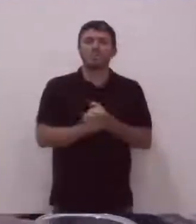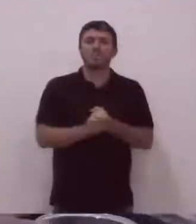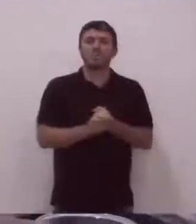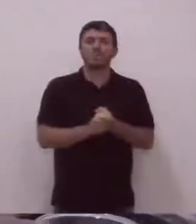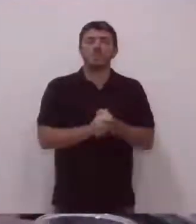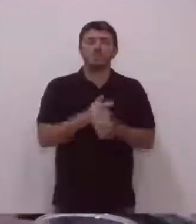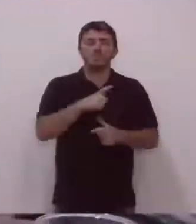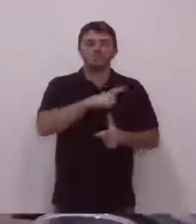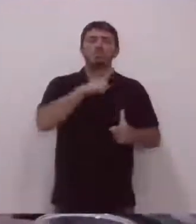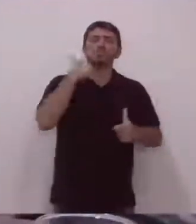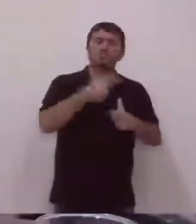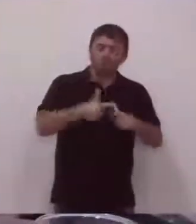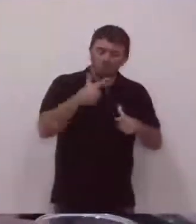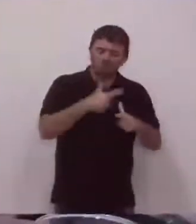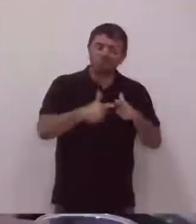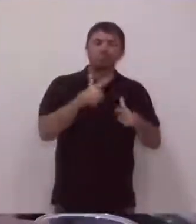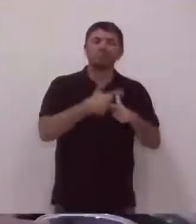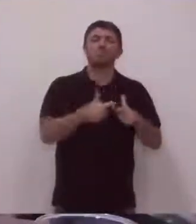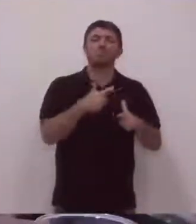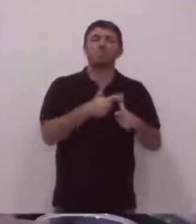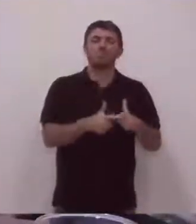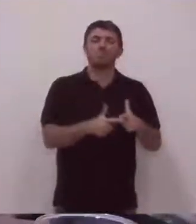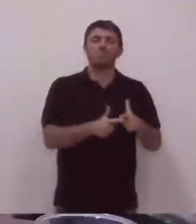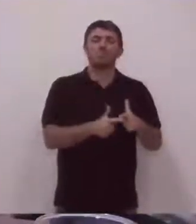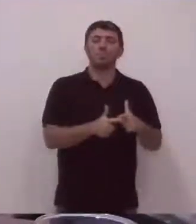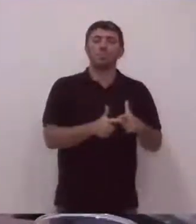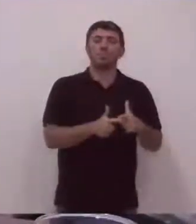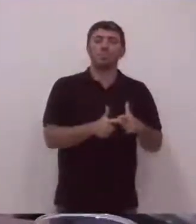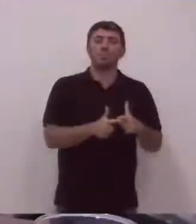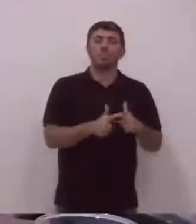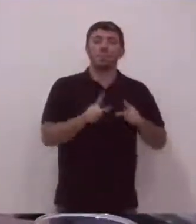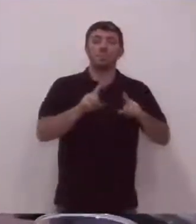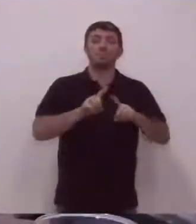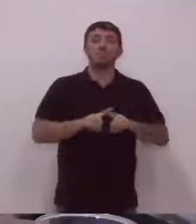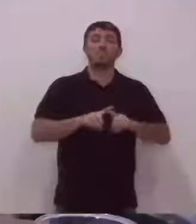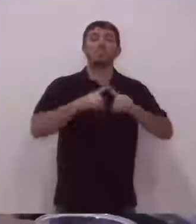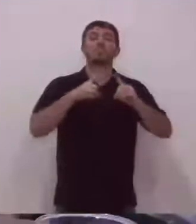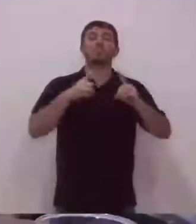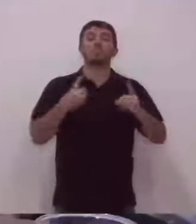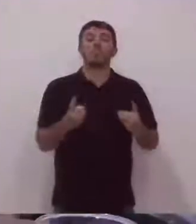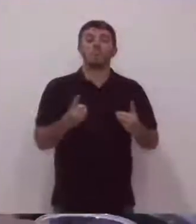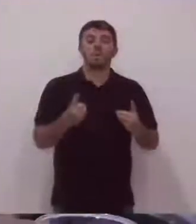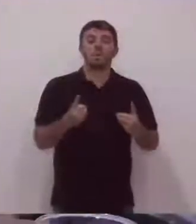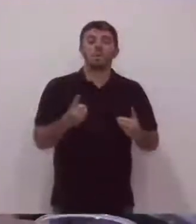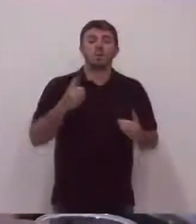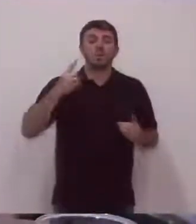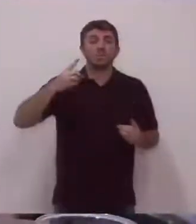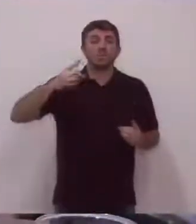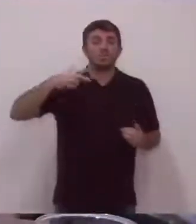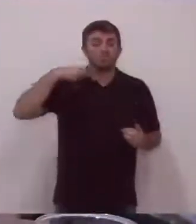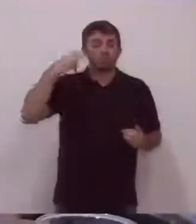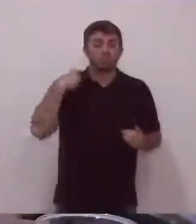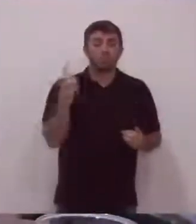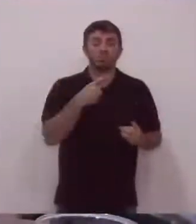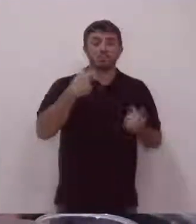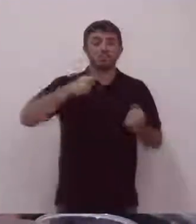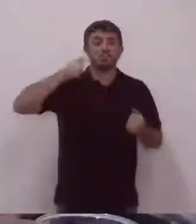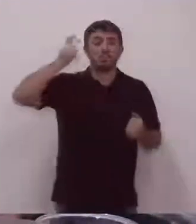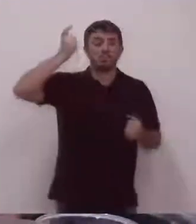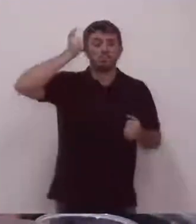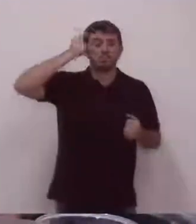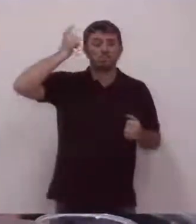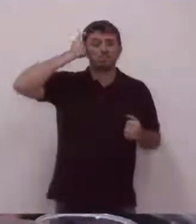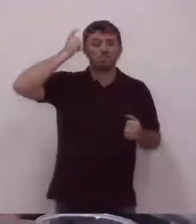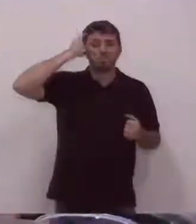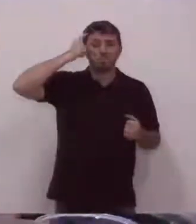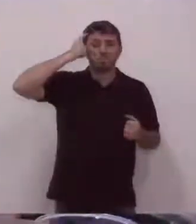temos nossos problemas sim, a cidade. Mas os vereadores, nós temos que pensar e fazer ações